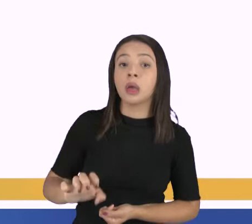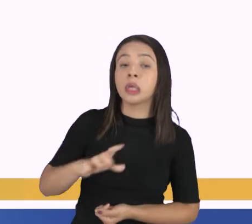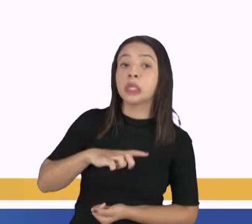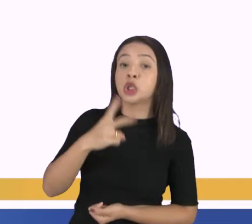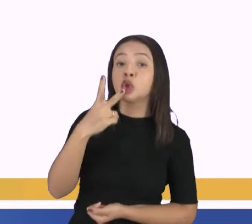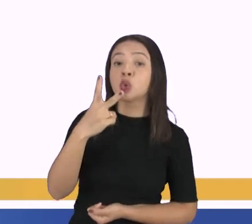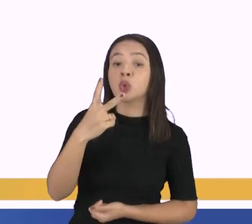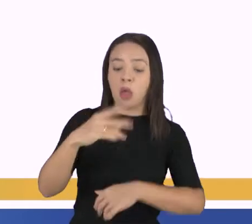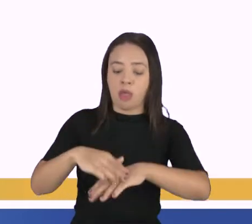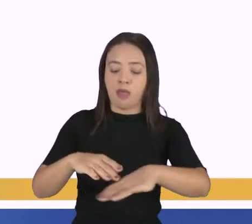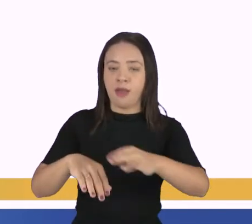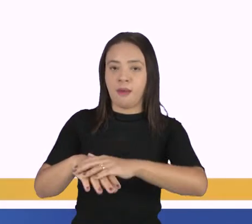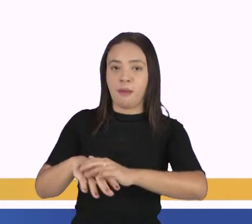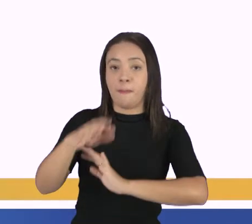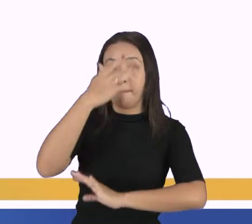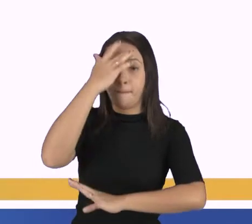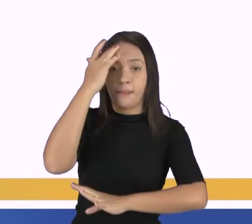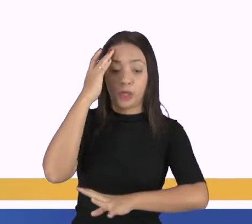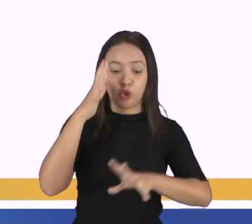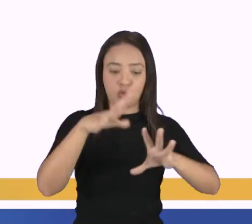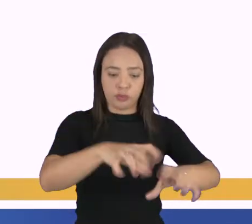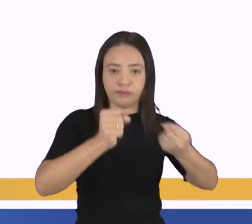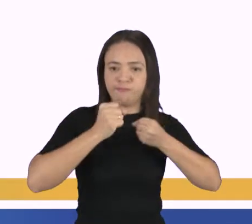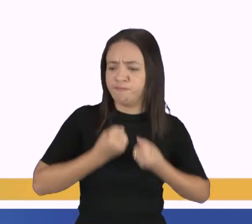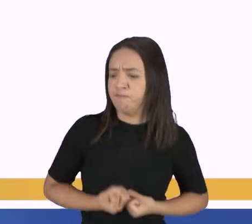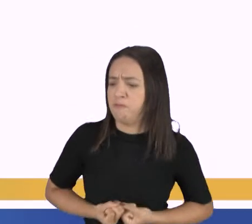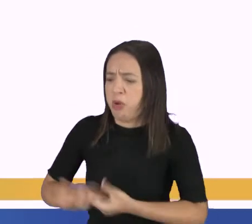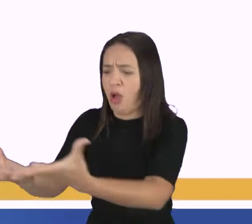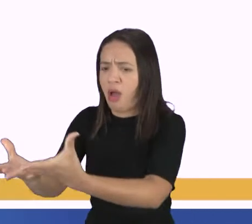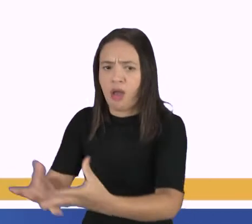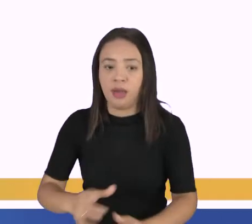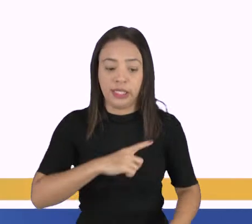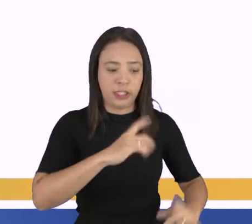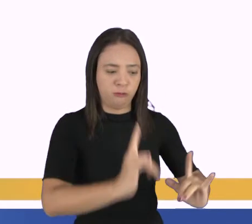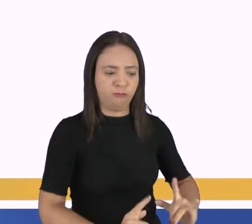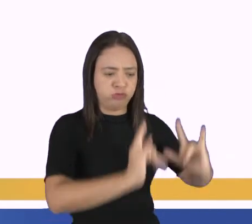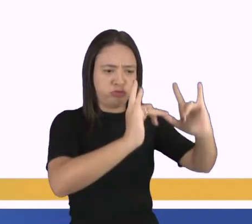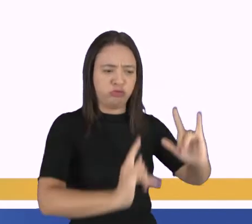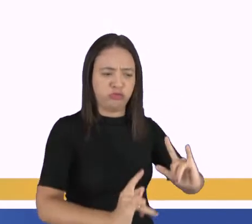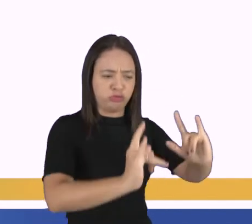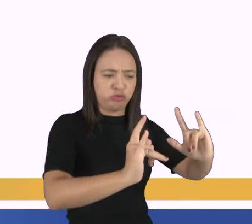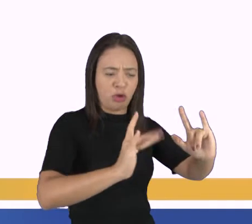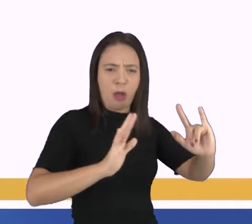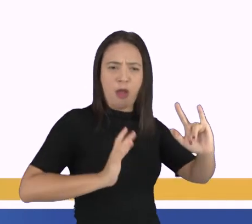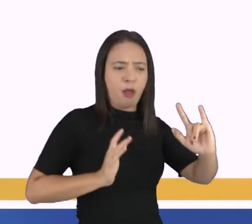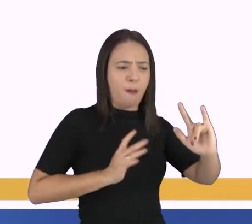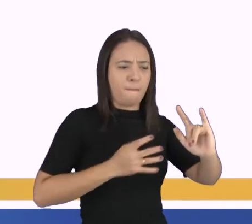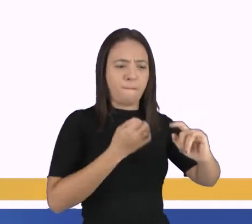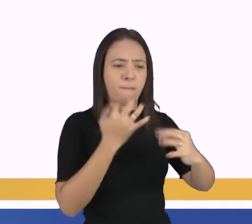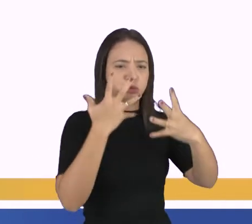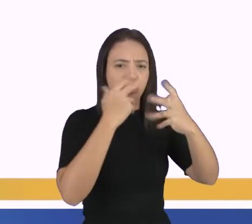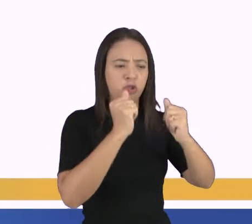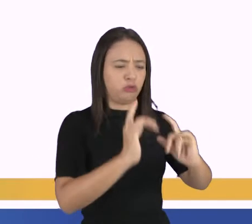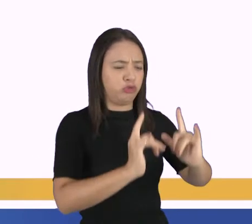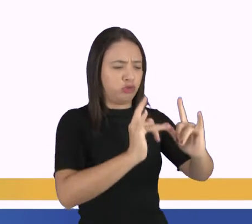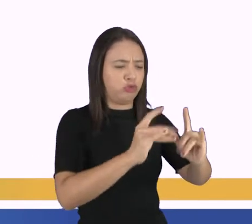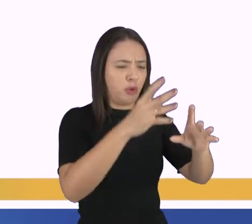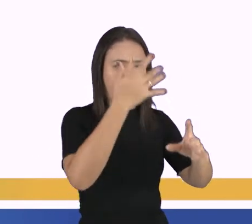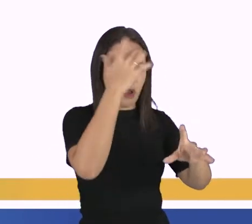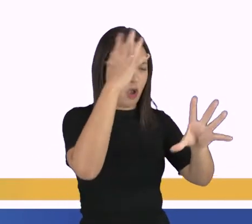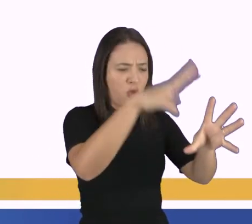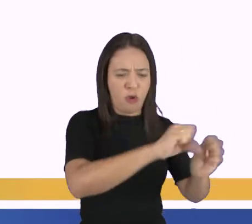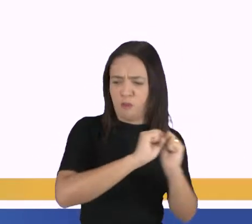as pessoas para fora dos condomínios, das áreas nobres das cidades, jogando elas nas favelas, nas periferias,